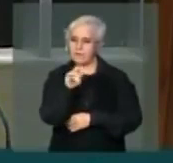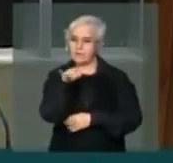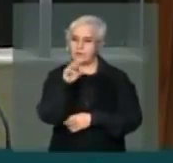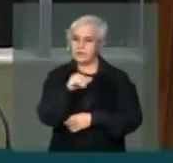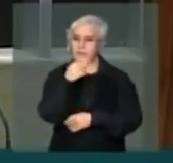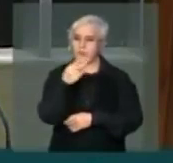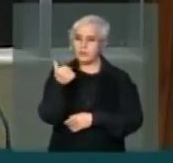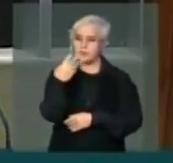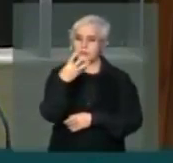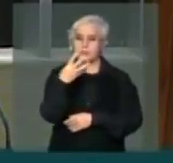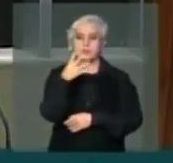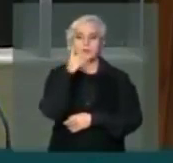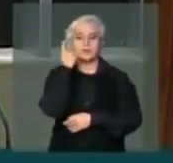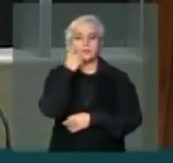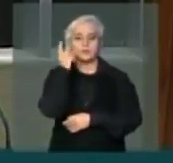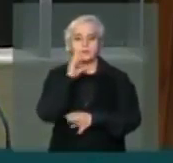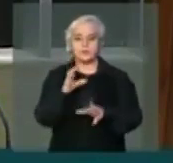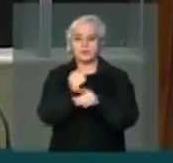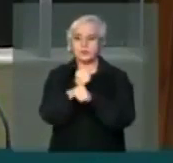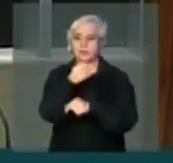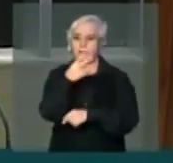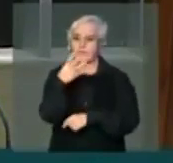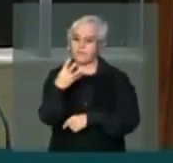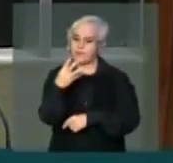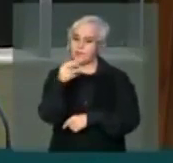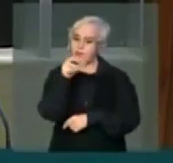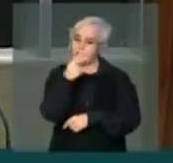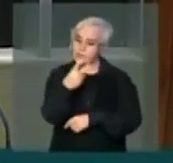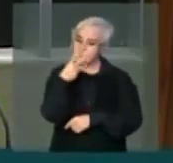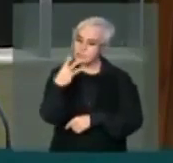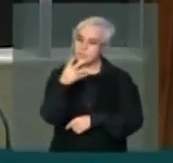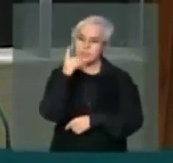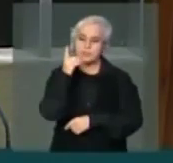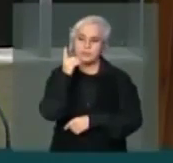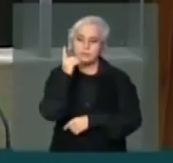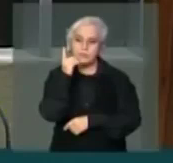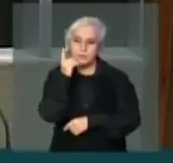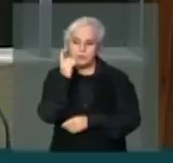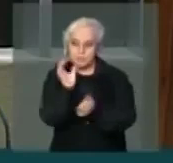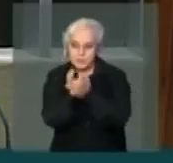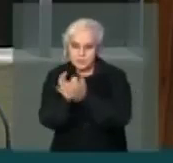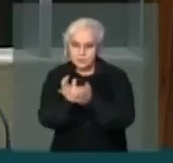214 deputados de 23 partidos. A bancada dos bancos,